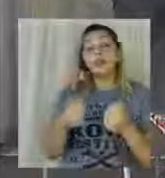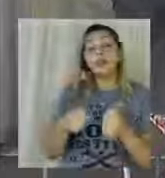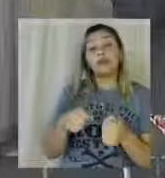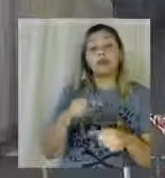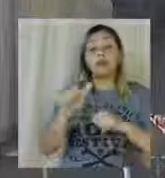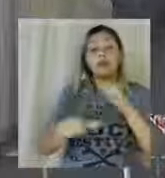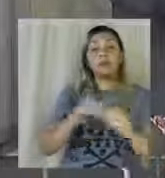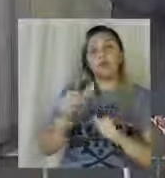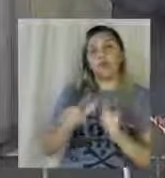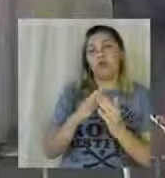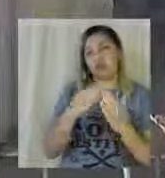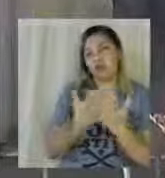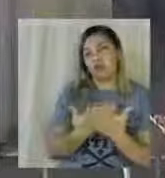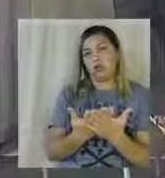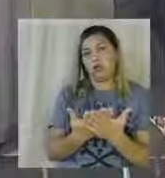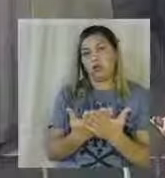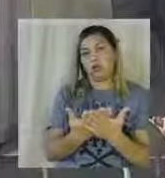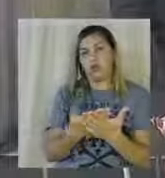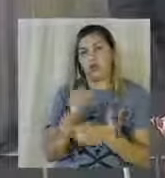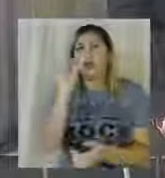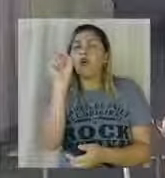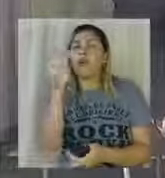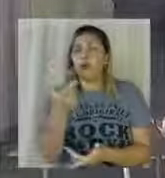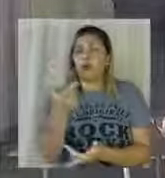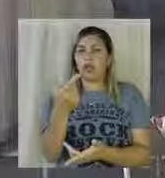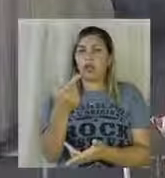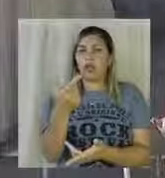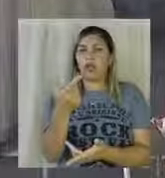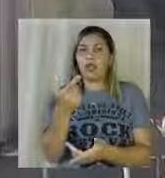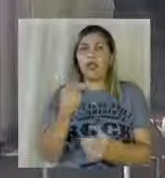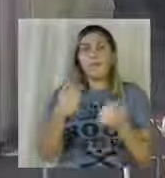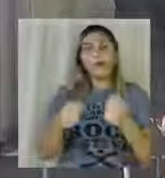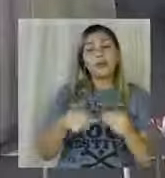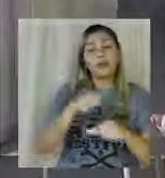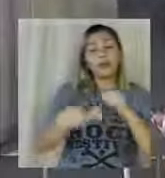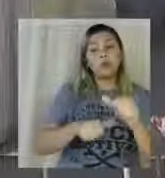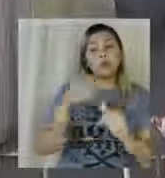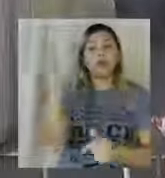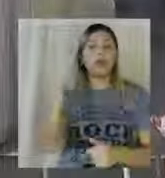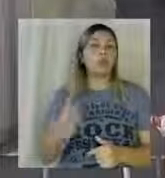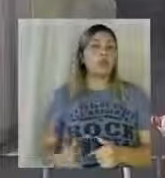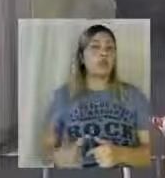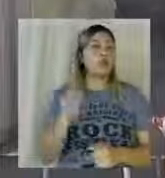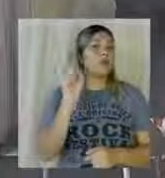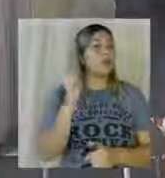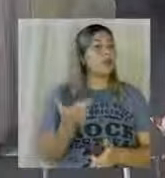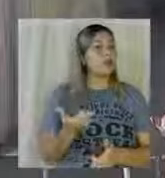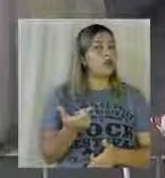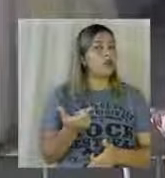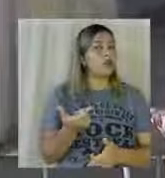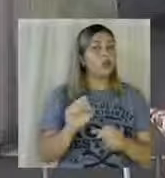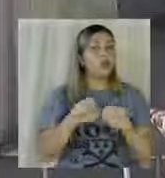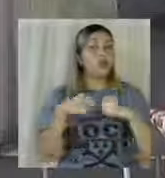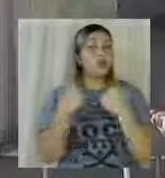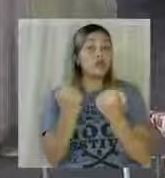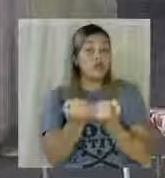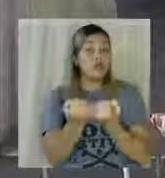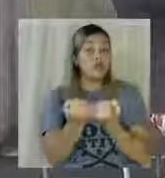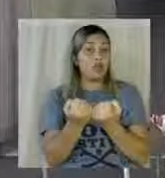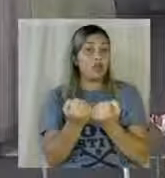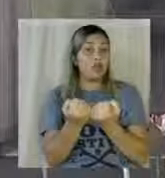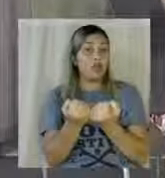escola? O que precisa mudar no Brasil para a gente ter uma sociedade, não apenas uma escola, mas uma sociedade mais inclusiva para